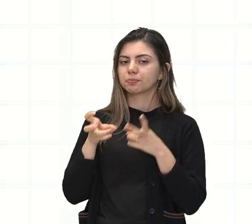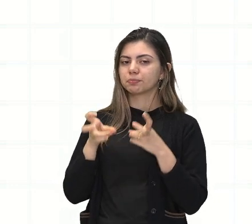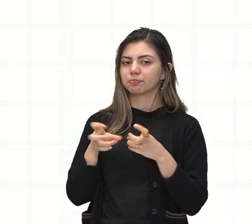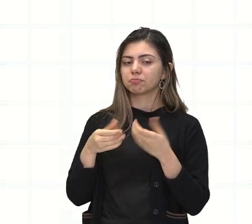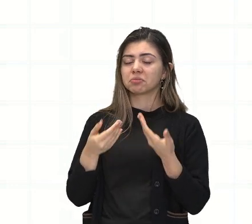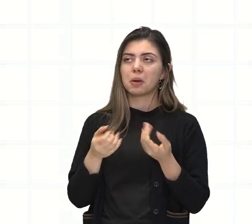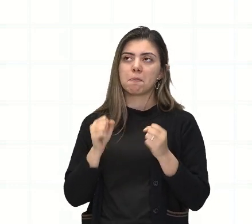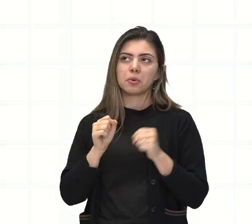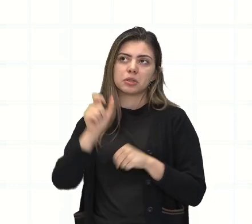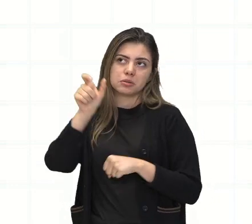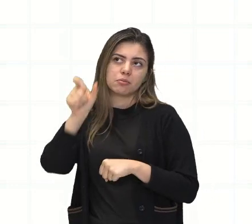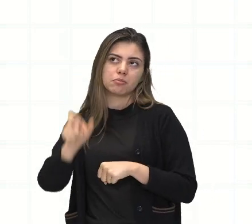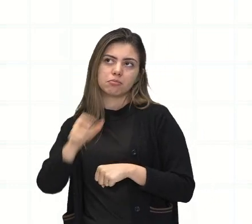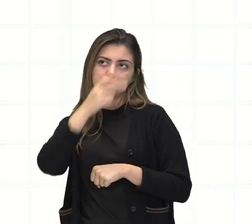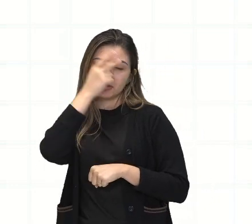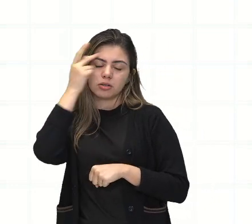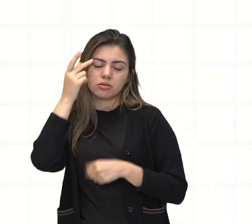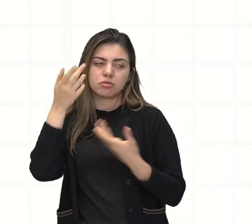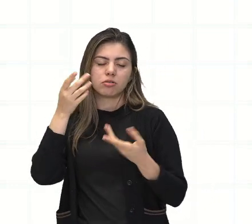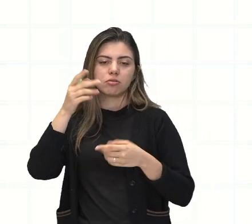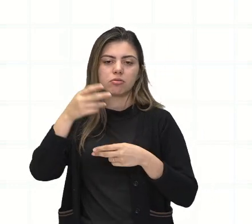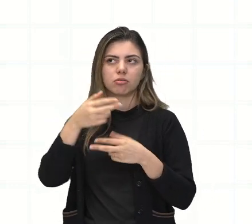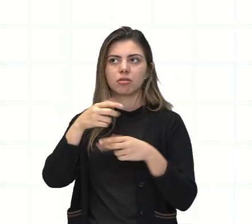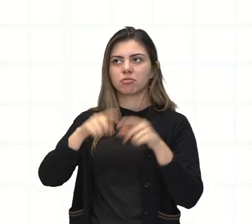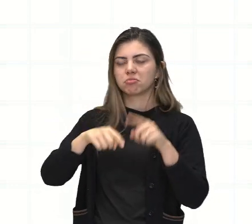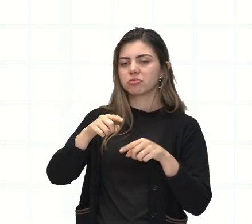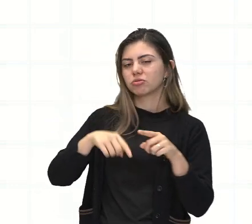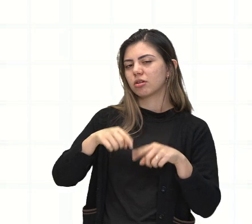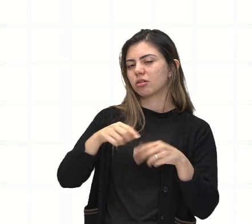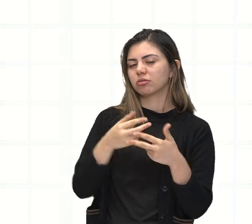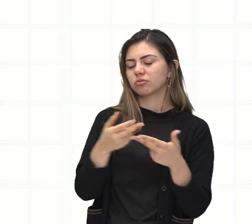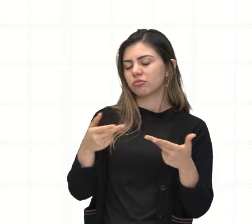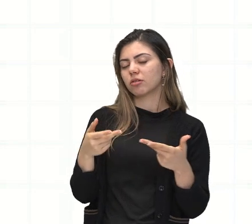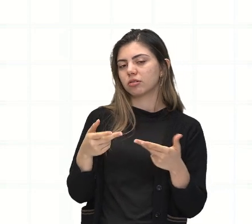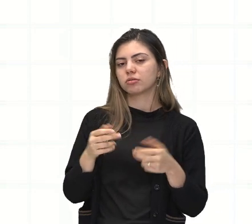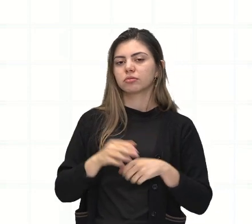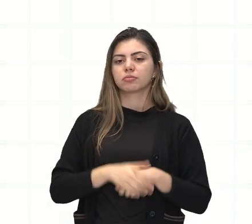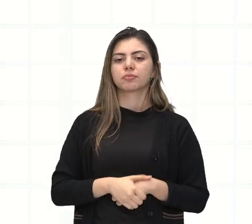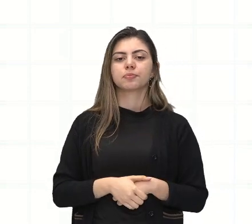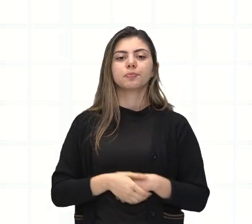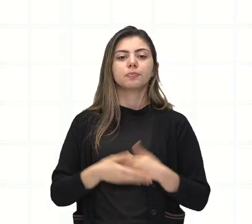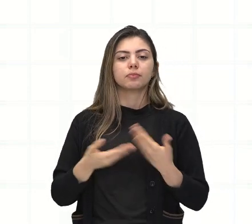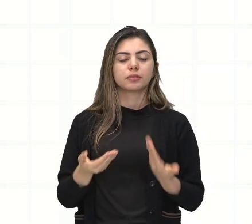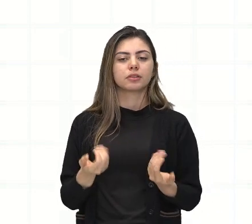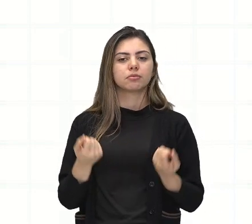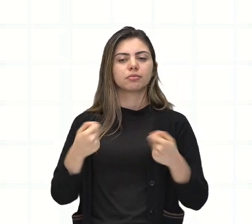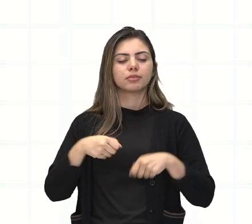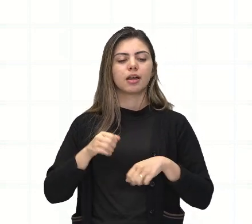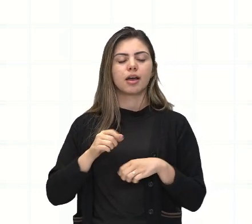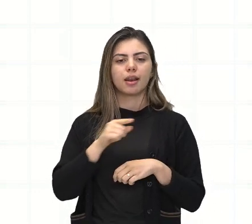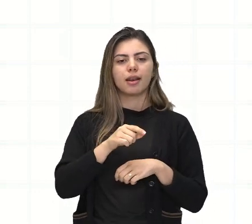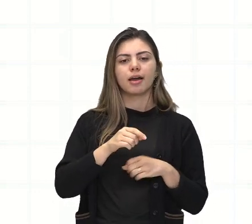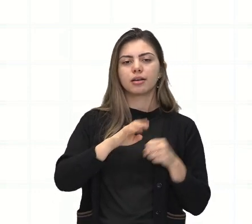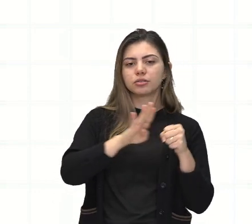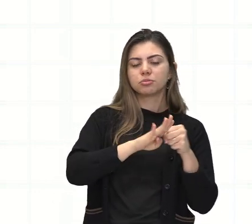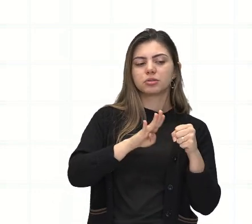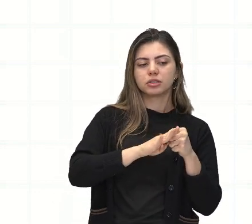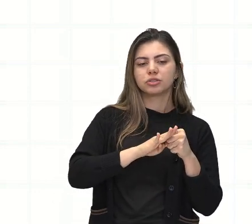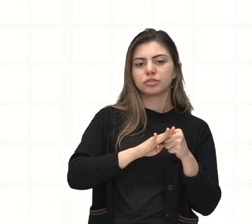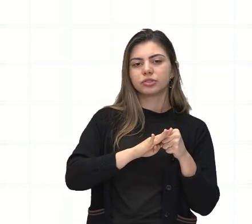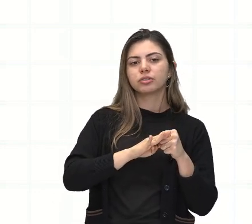uma pessoa, pode ser um objeto, ou seja, um ser, ajudando a